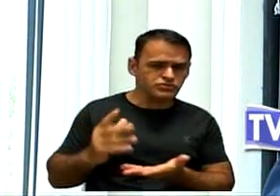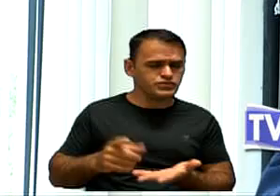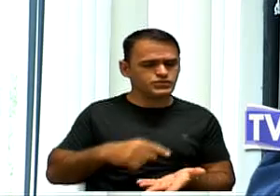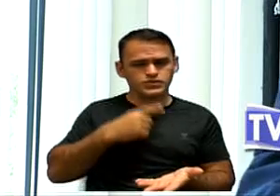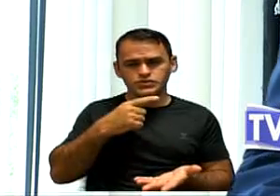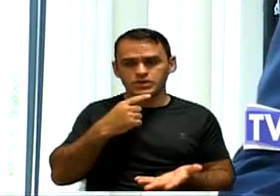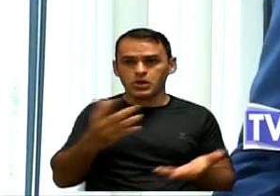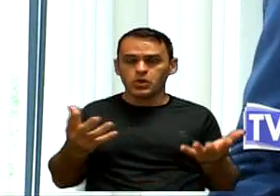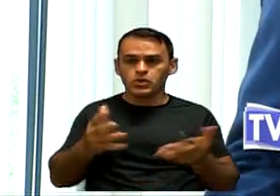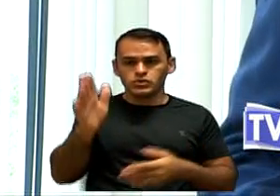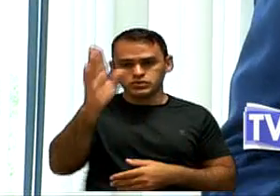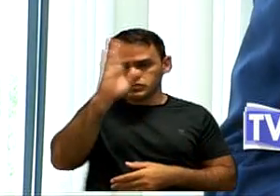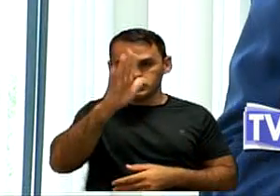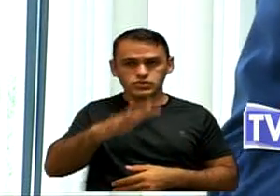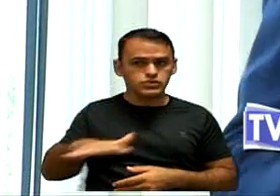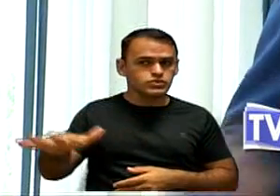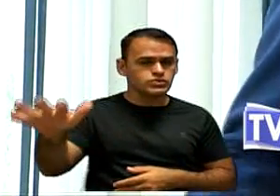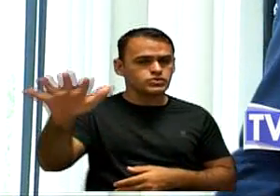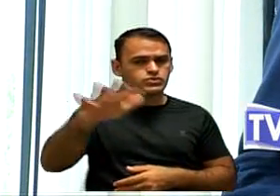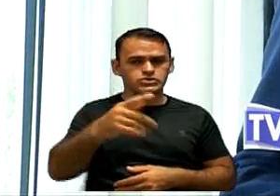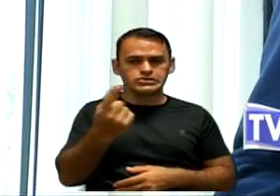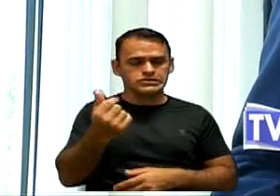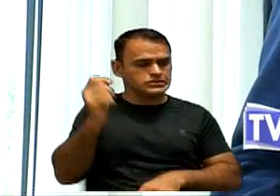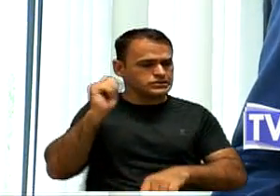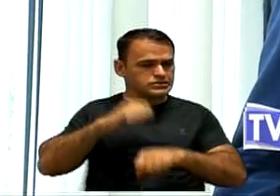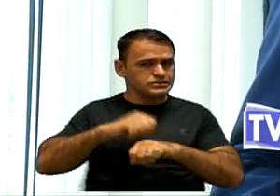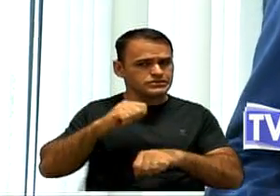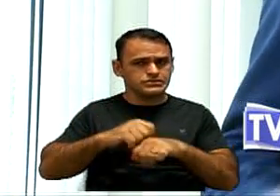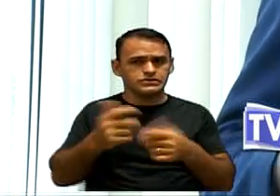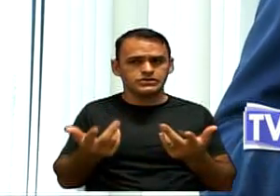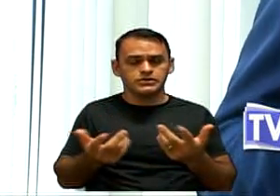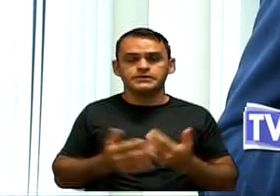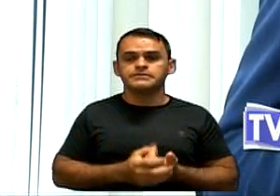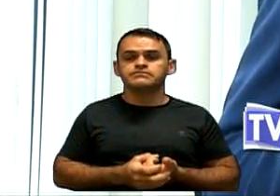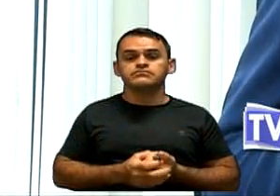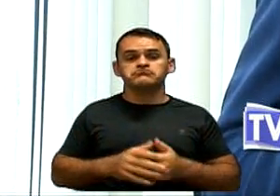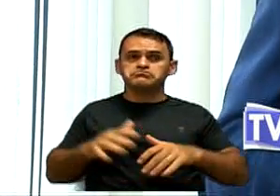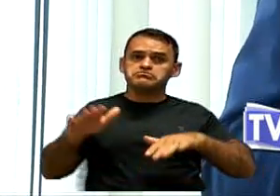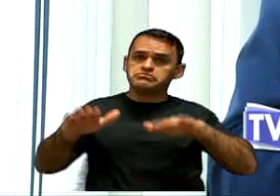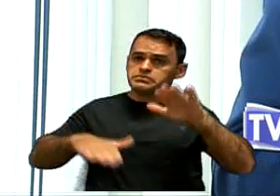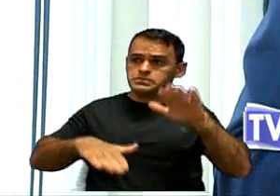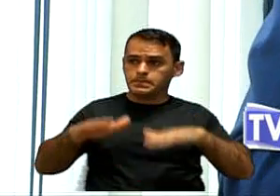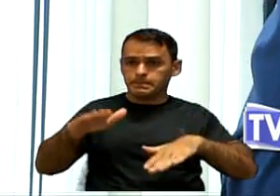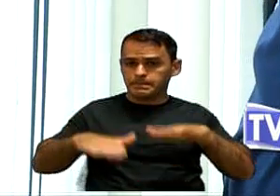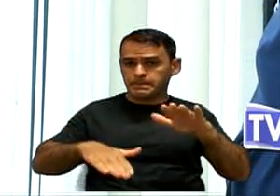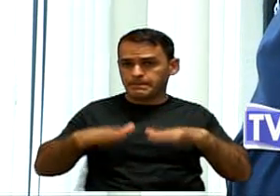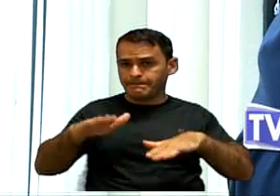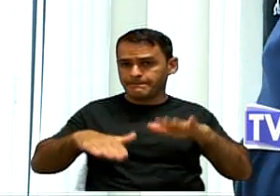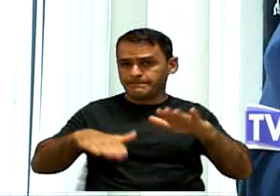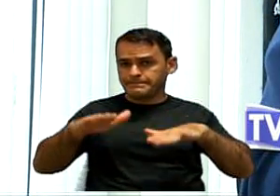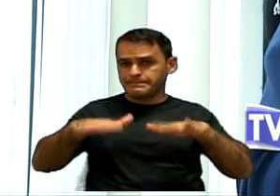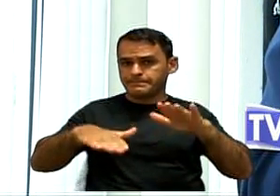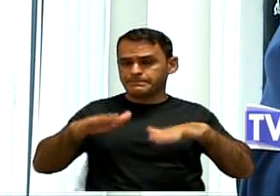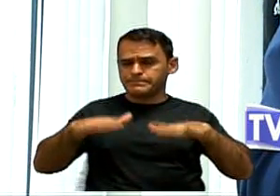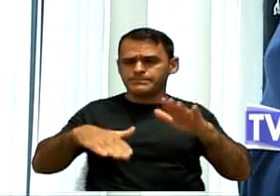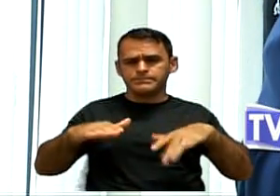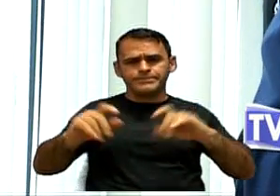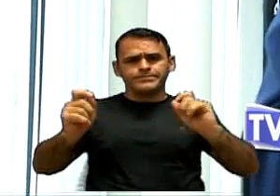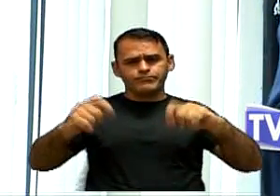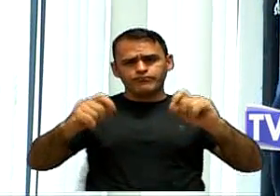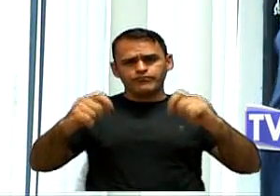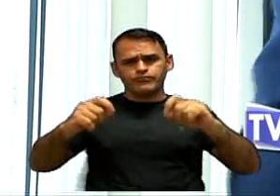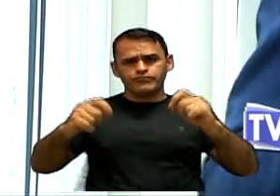de crise que nós vivemos no país, e no nosso município não é diferente. Talvez seja